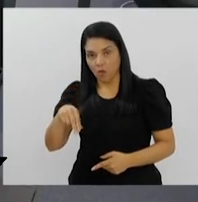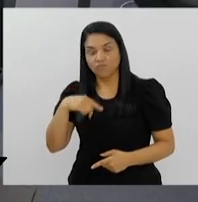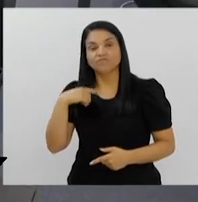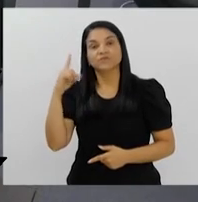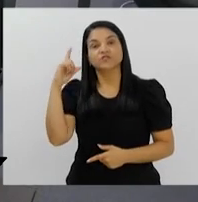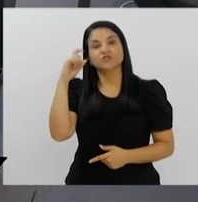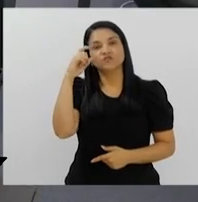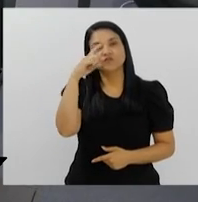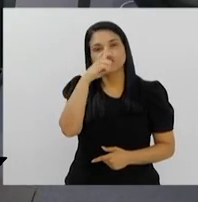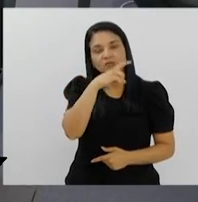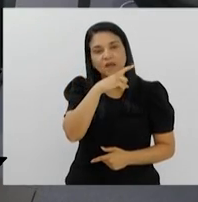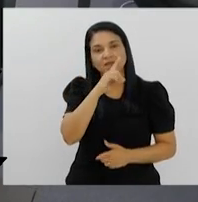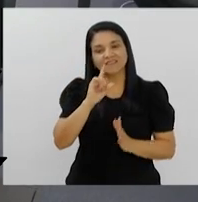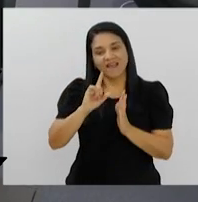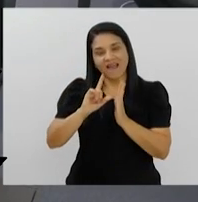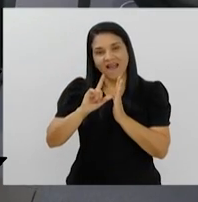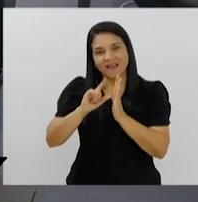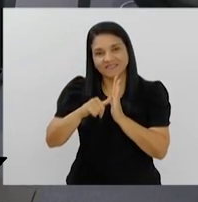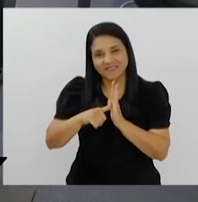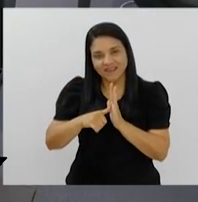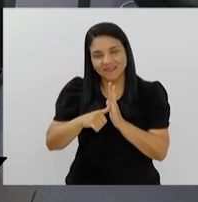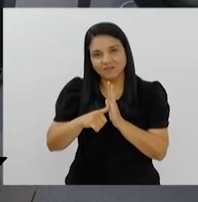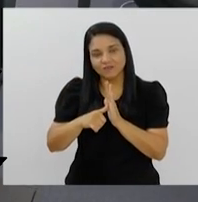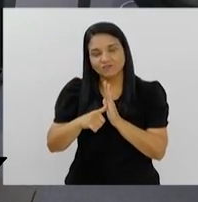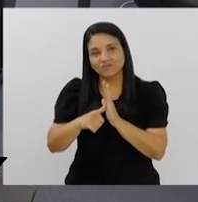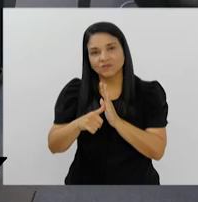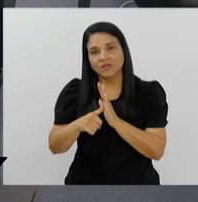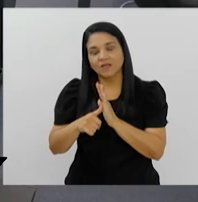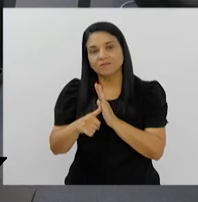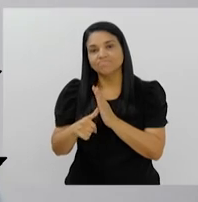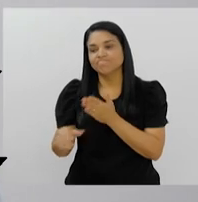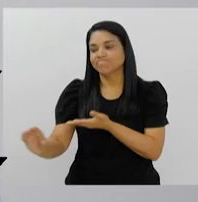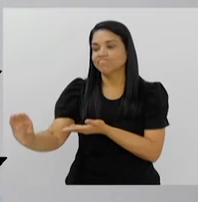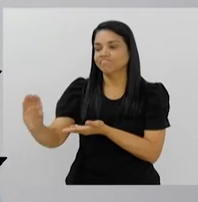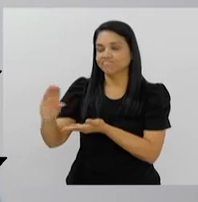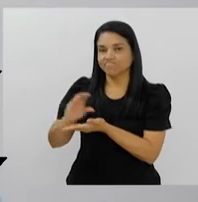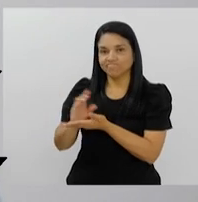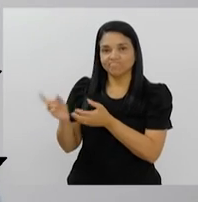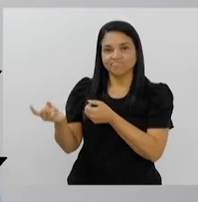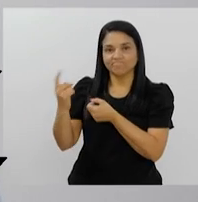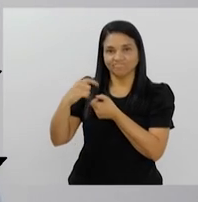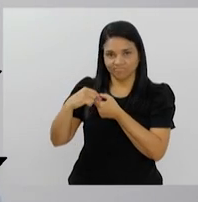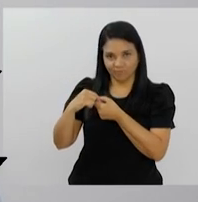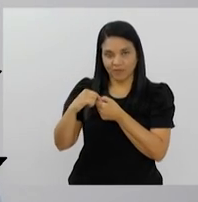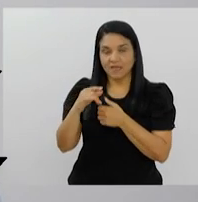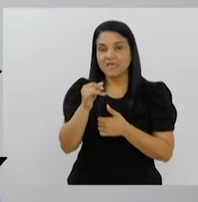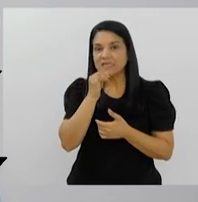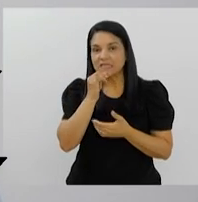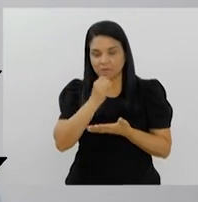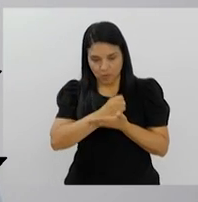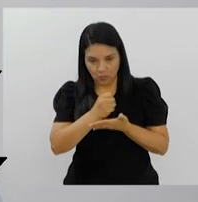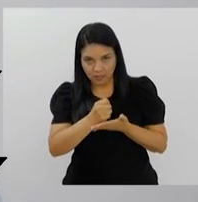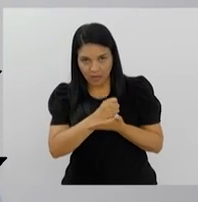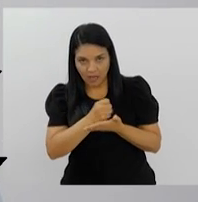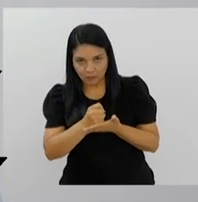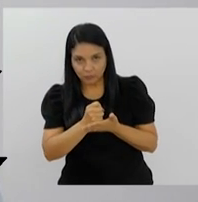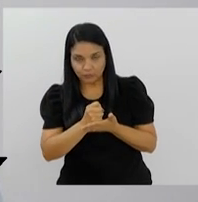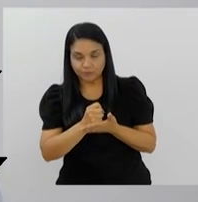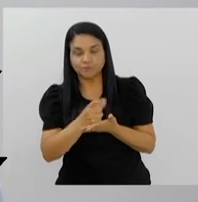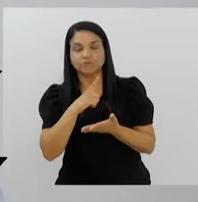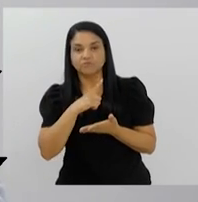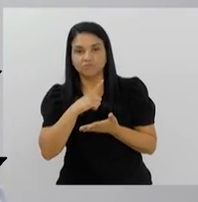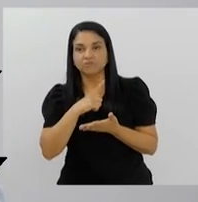eh atraso na devolução de reembolso previsto no contrato